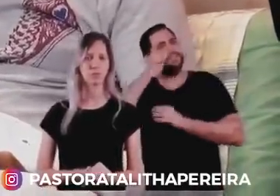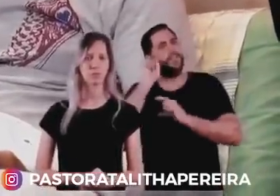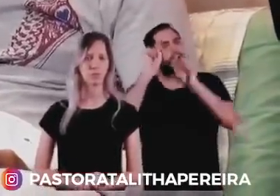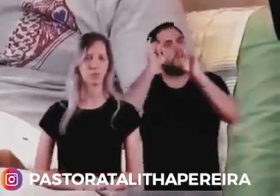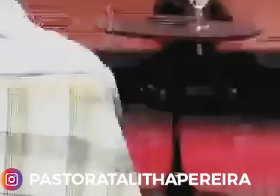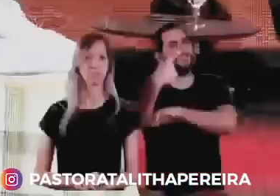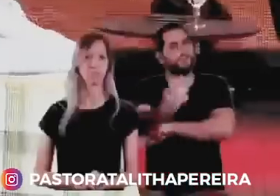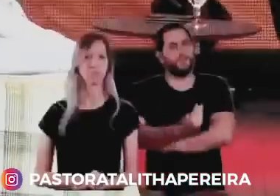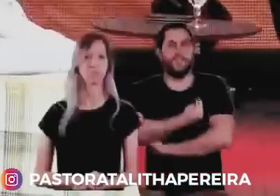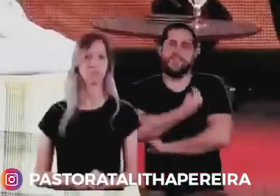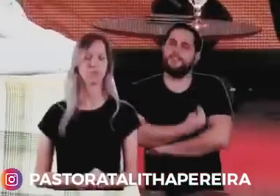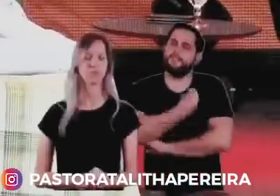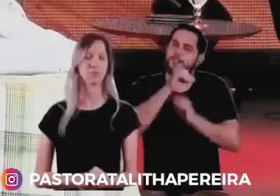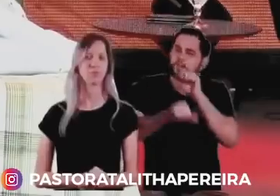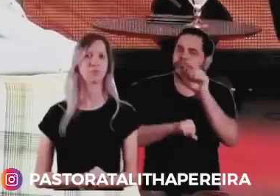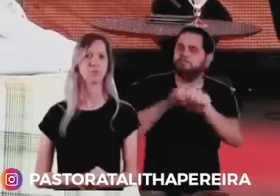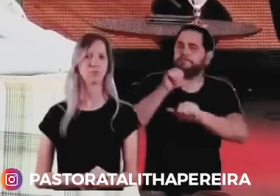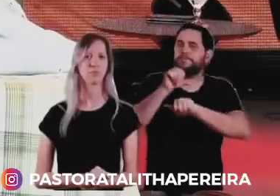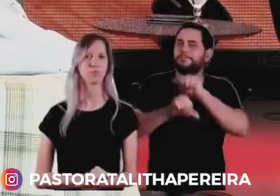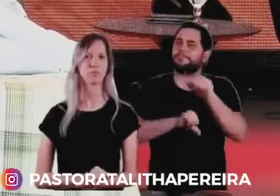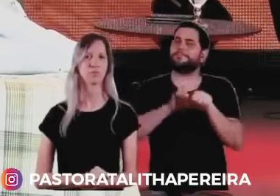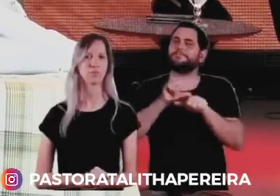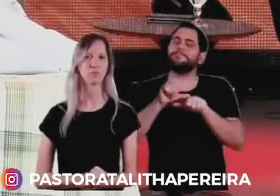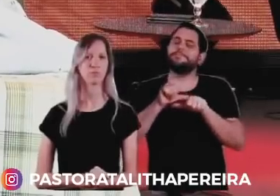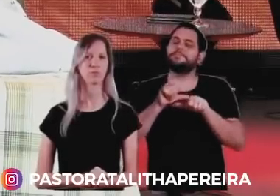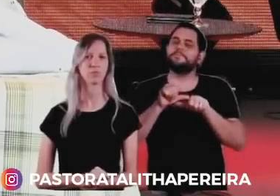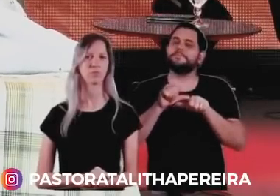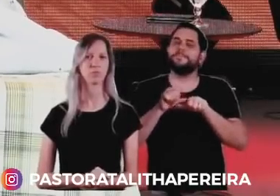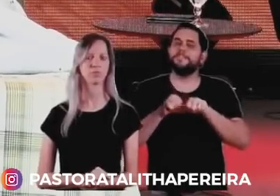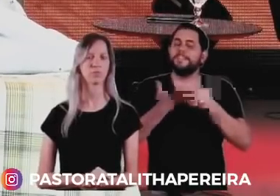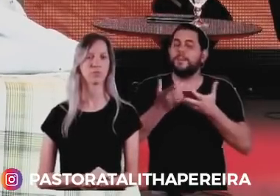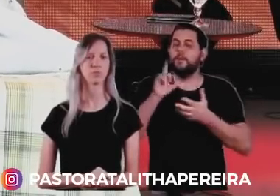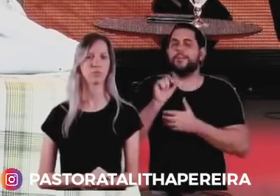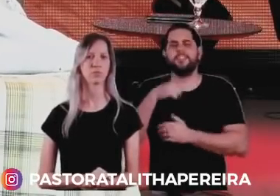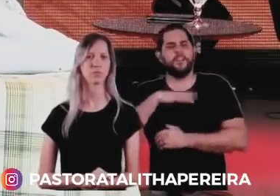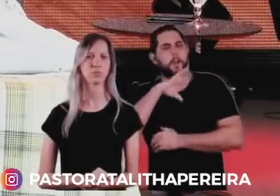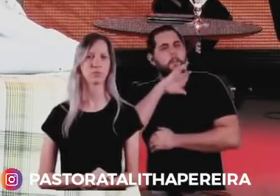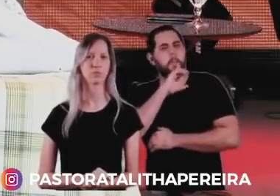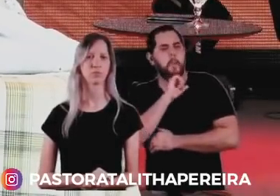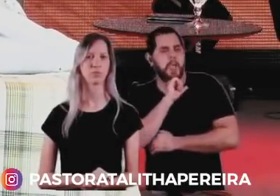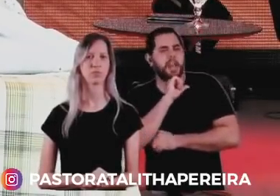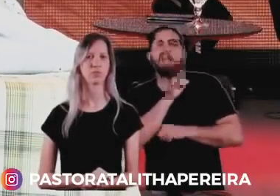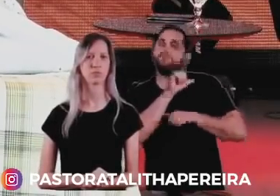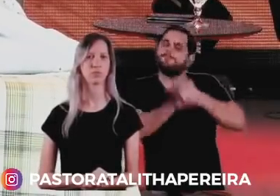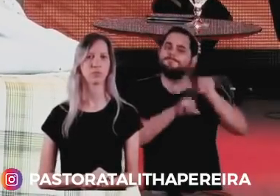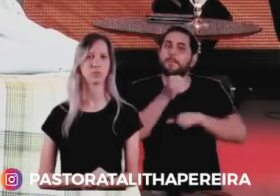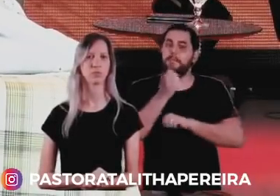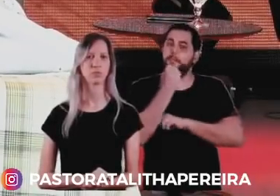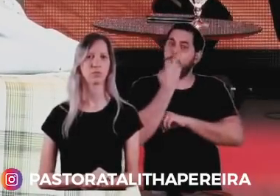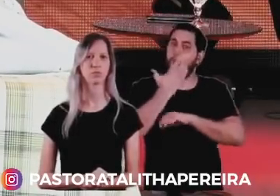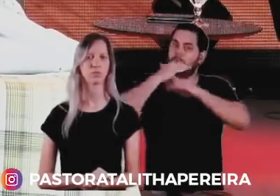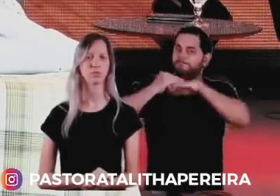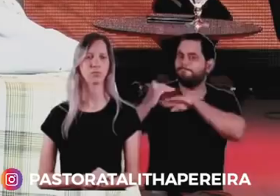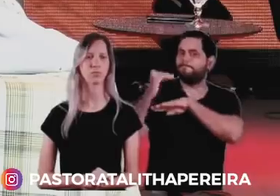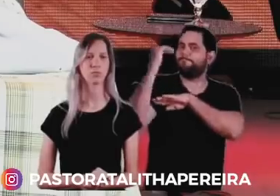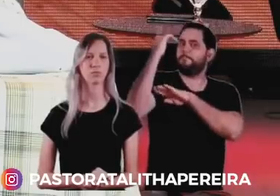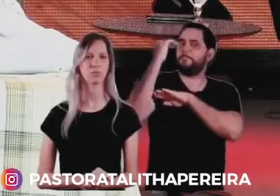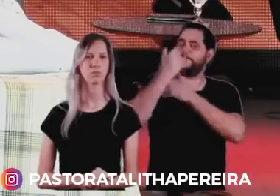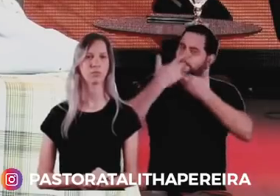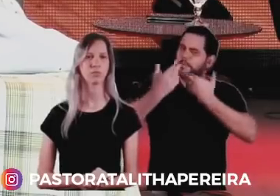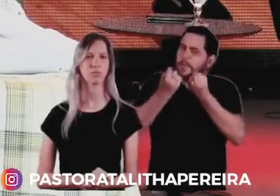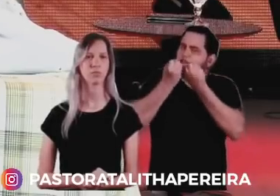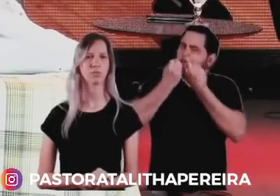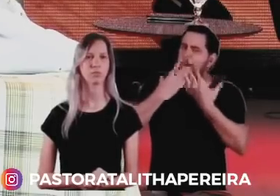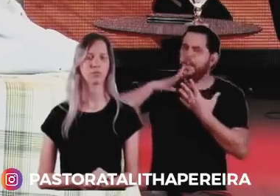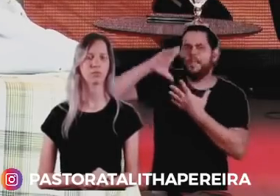ser mudadas, transformadas. Aquilo que não estava bom agora vai se tornar melhor. E muita coisa boa que